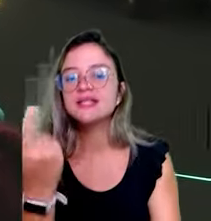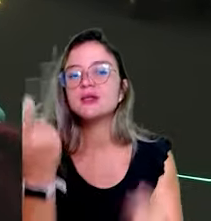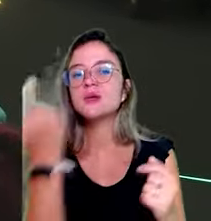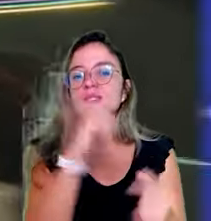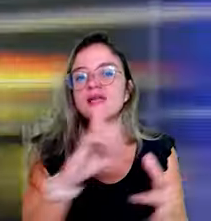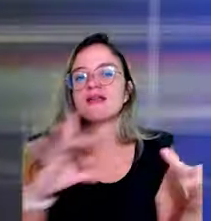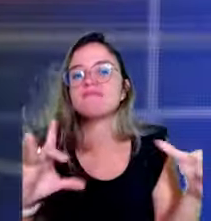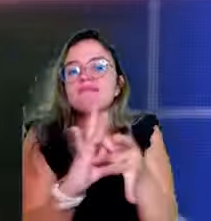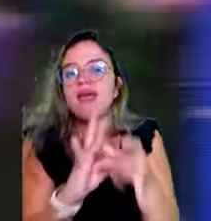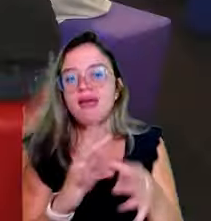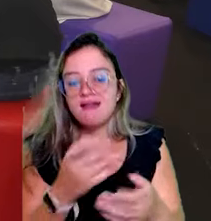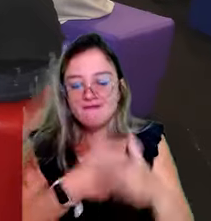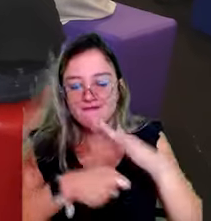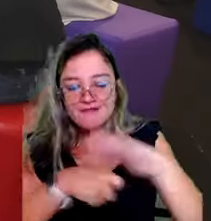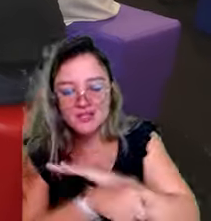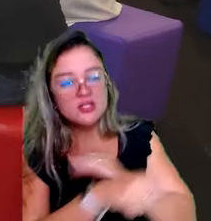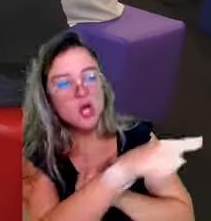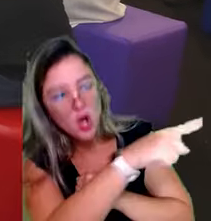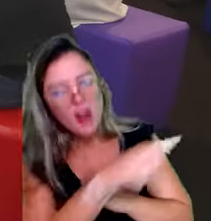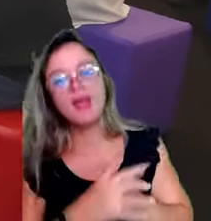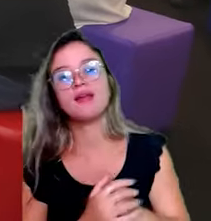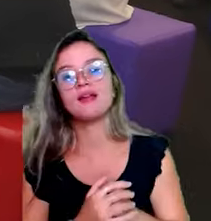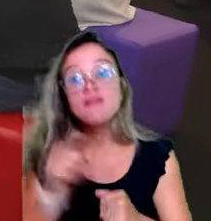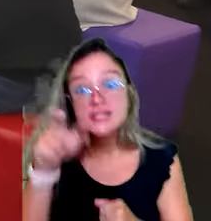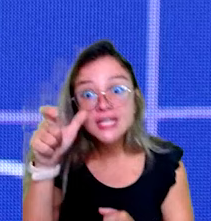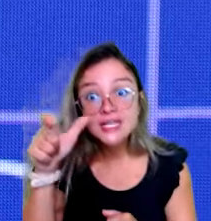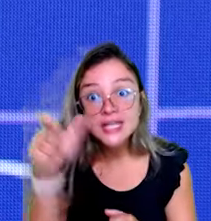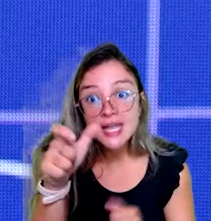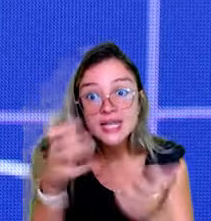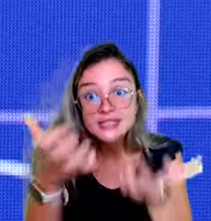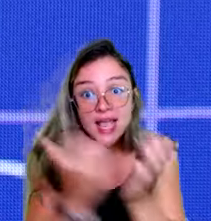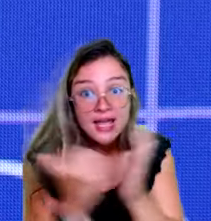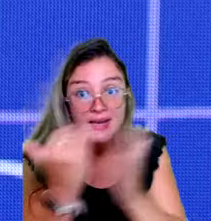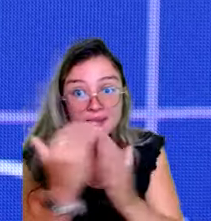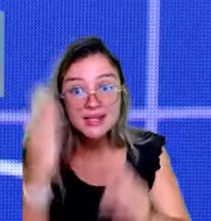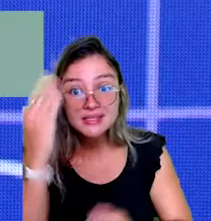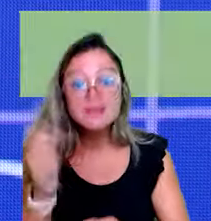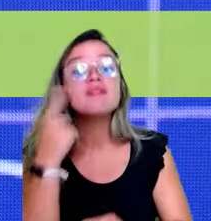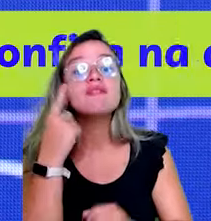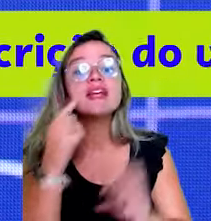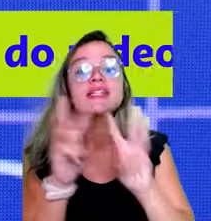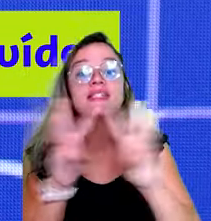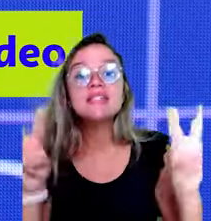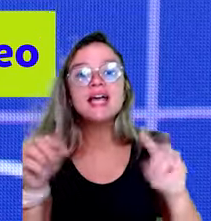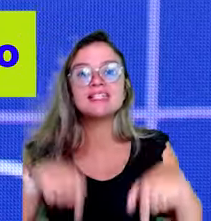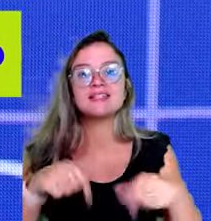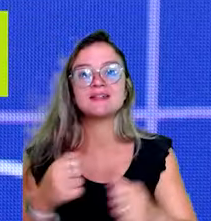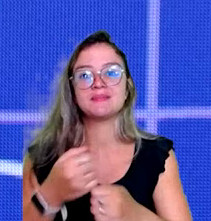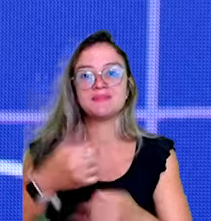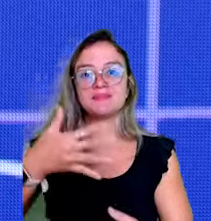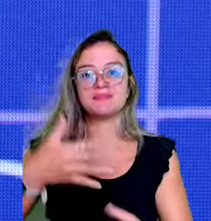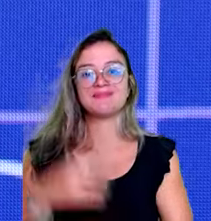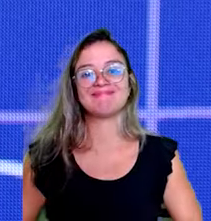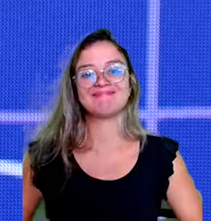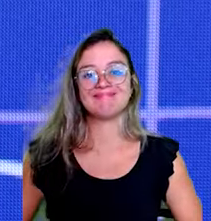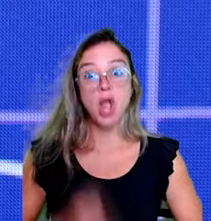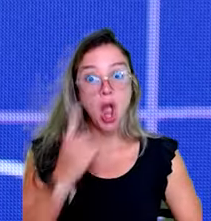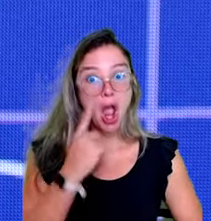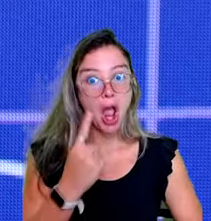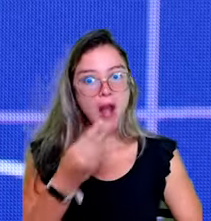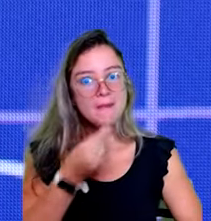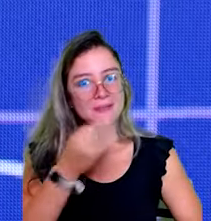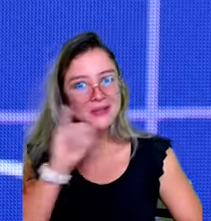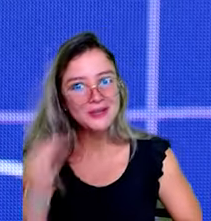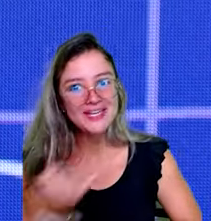e mercados. Se você se interessou e quer saber mais, acesse o site que está aqui na descrição do vídeo e fique de olho nas oportunidades.